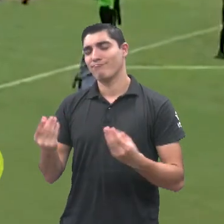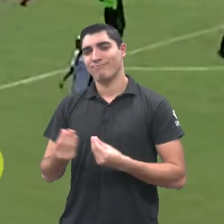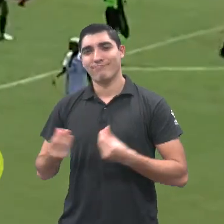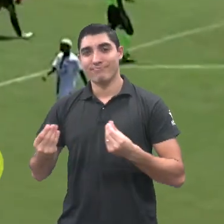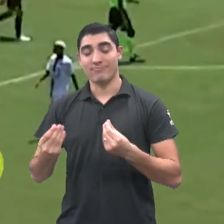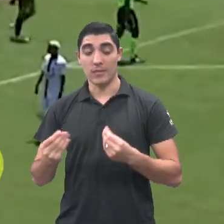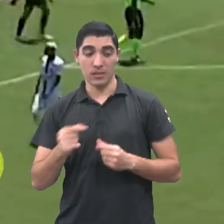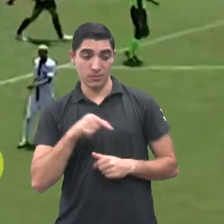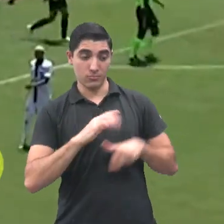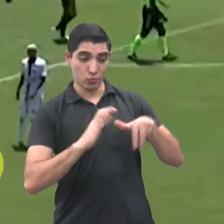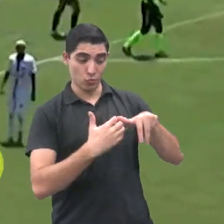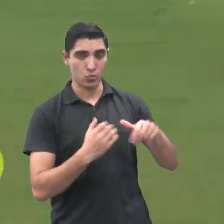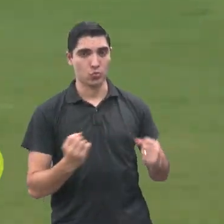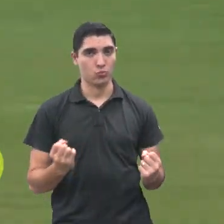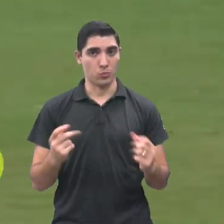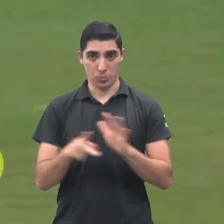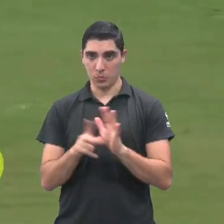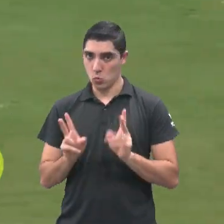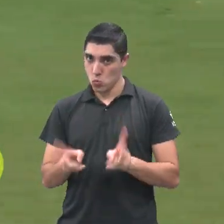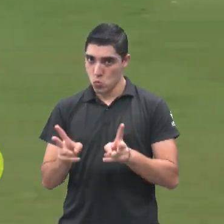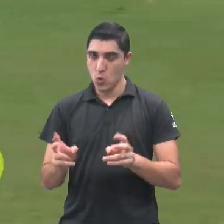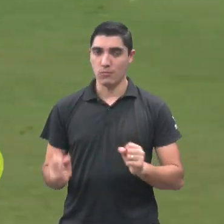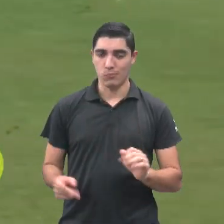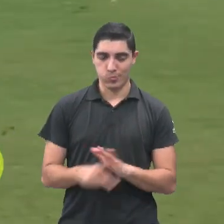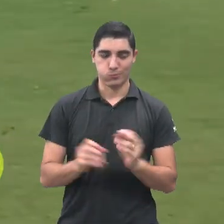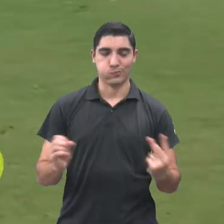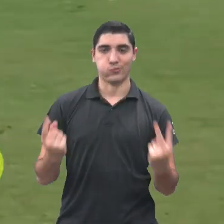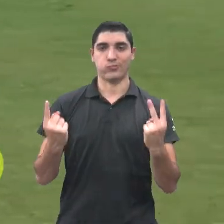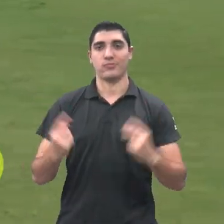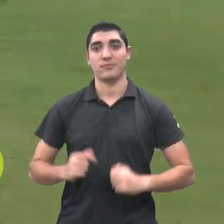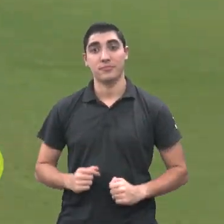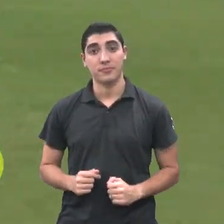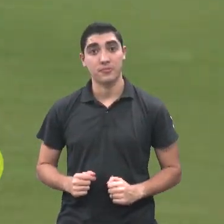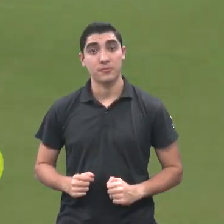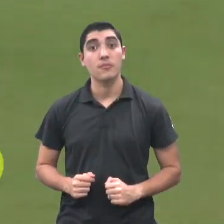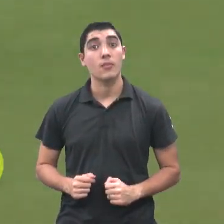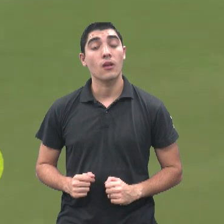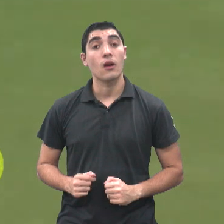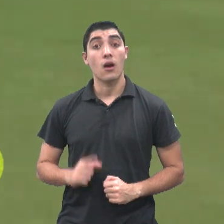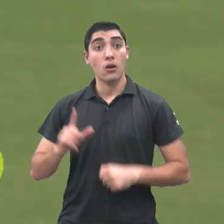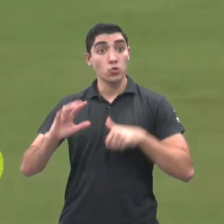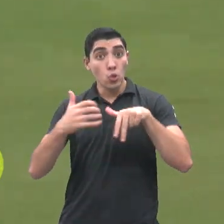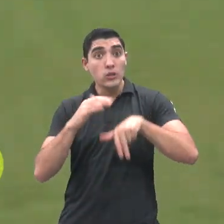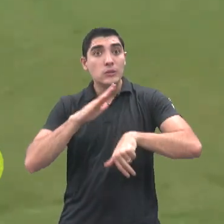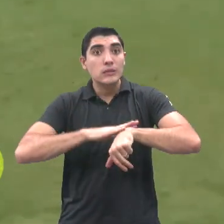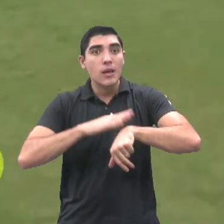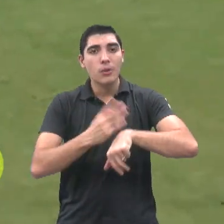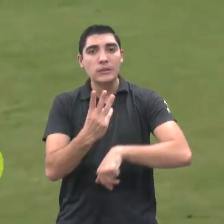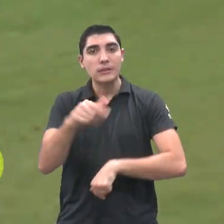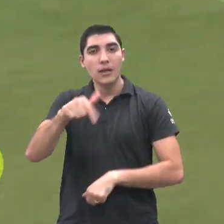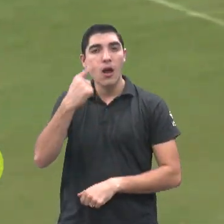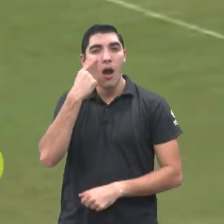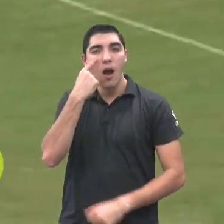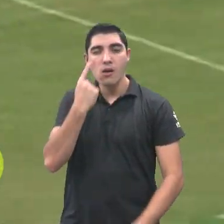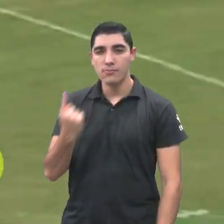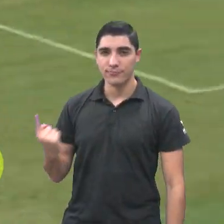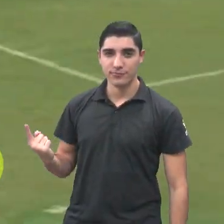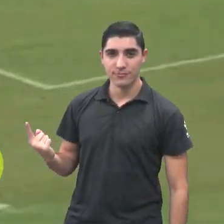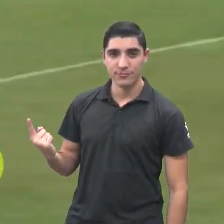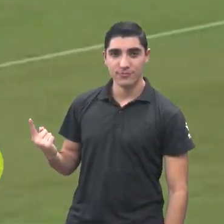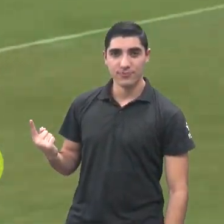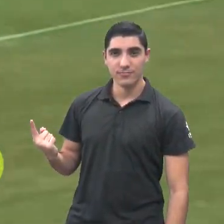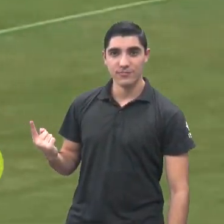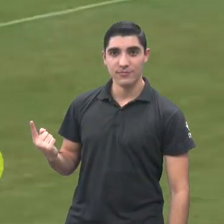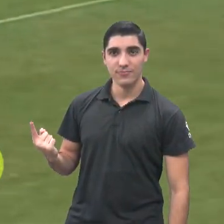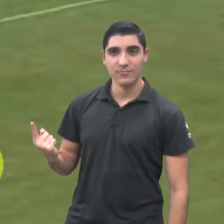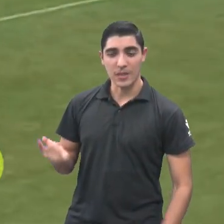Tigre 2-1. Aos 37, o joseense respondeu. Kaique recebeu passe açucarado na cara do gol.